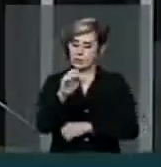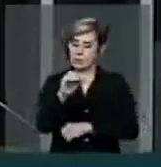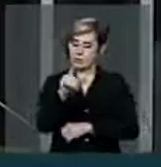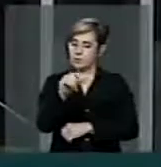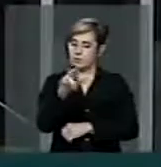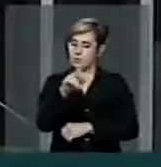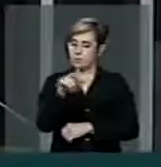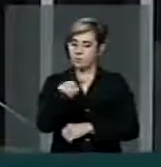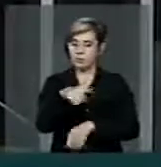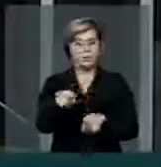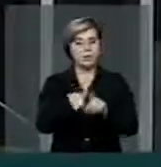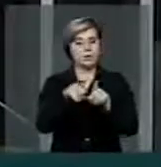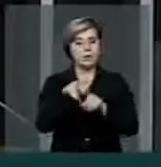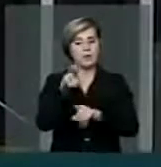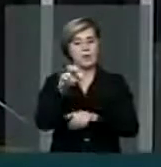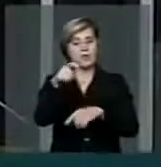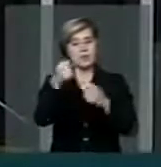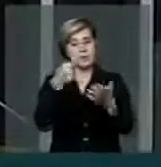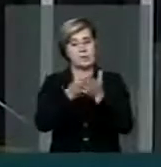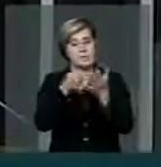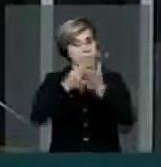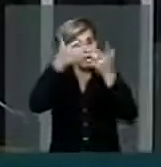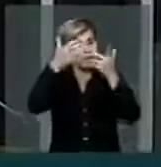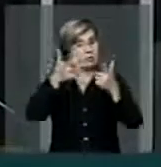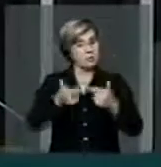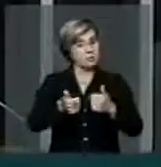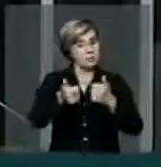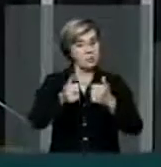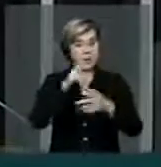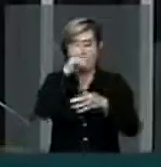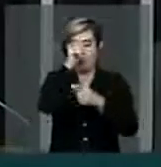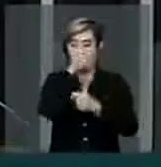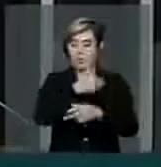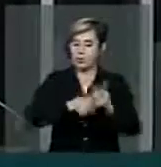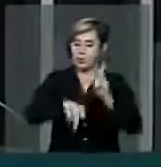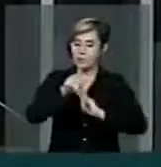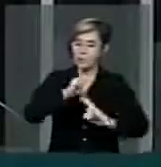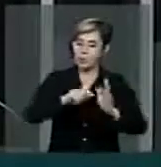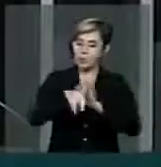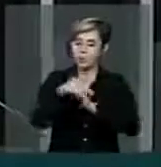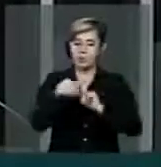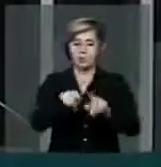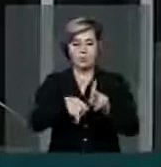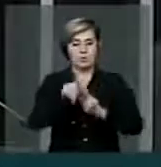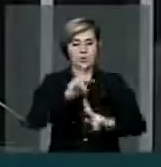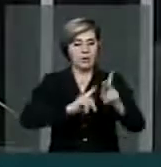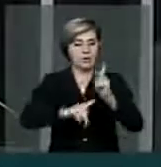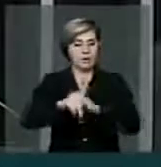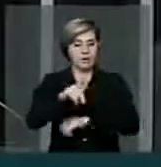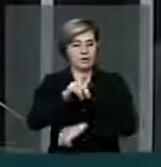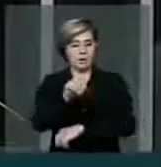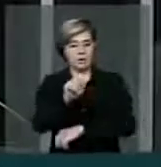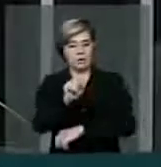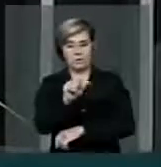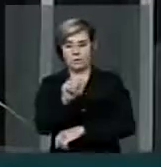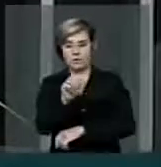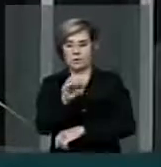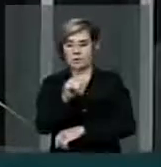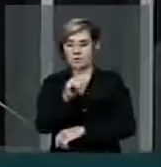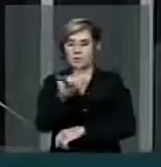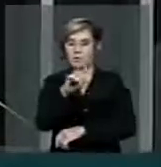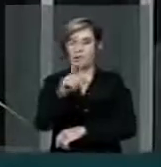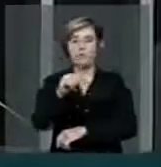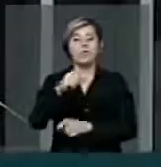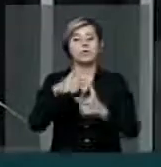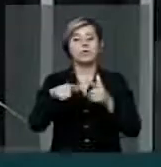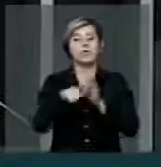tem a obrigação de explicar ao poder público estadual e à população de São Luís é exatamente sobre o problema de mobilidade urbana. Na